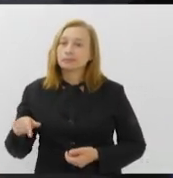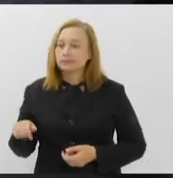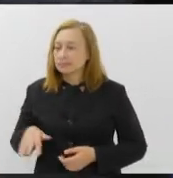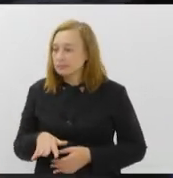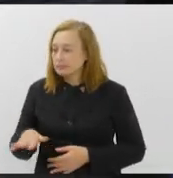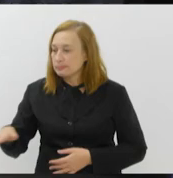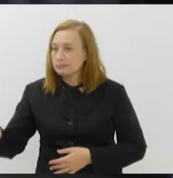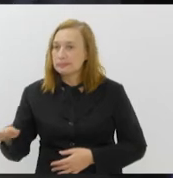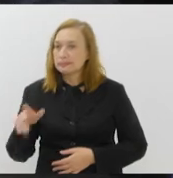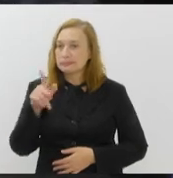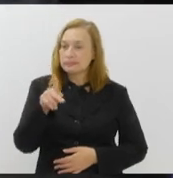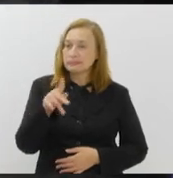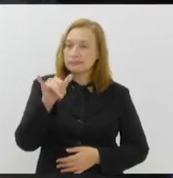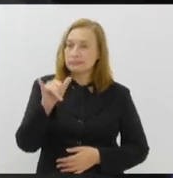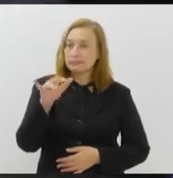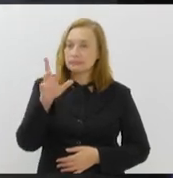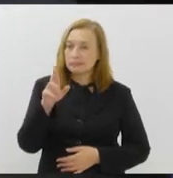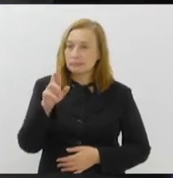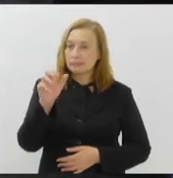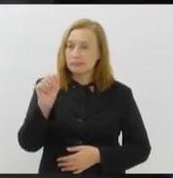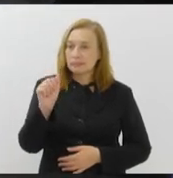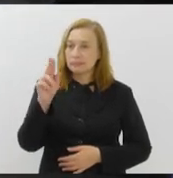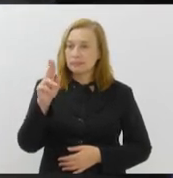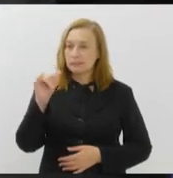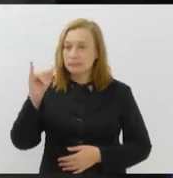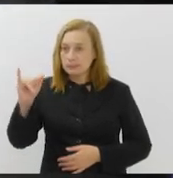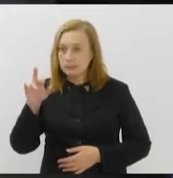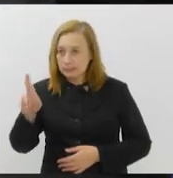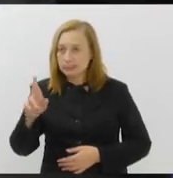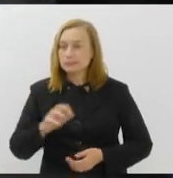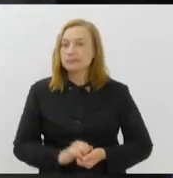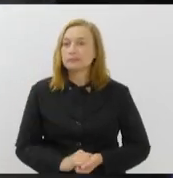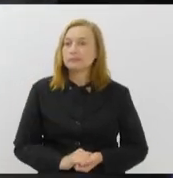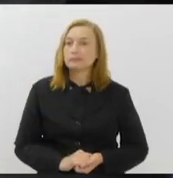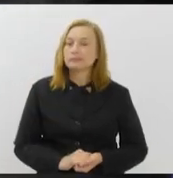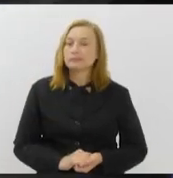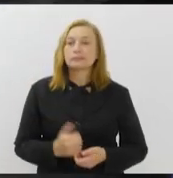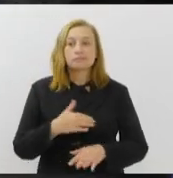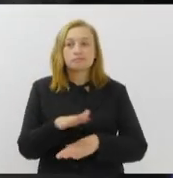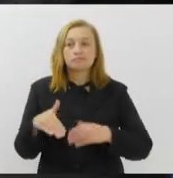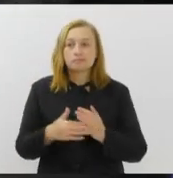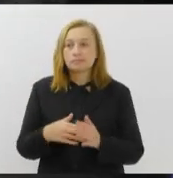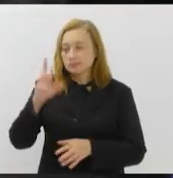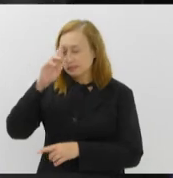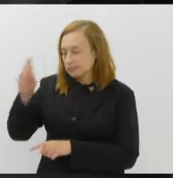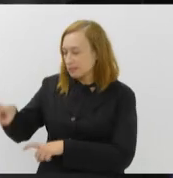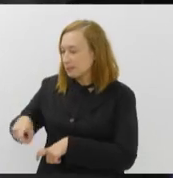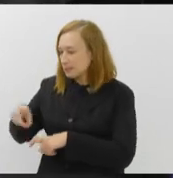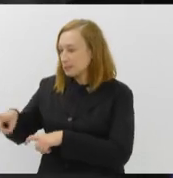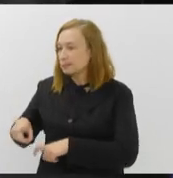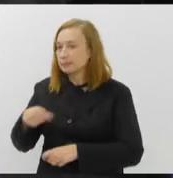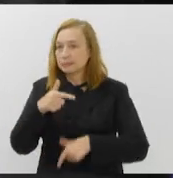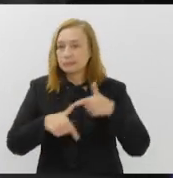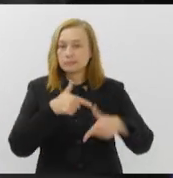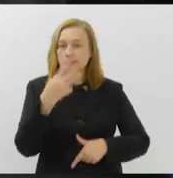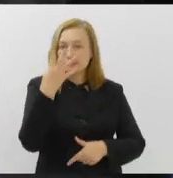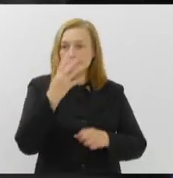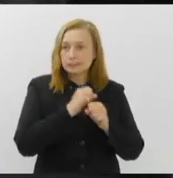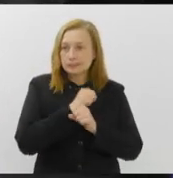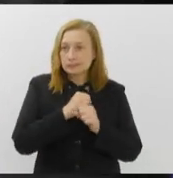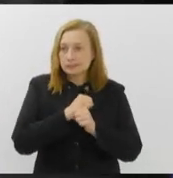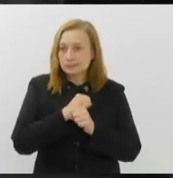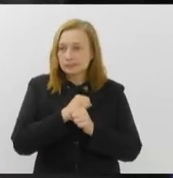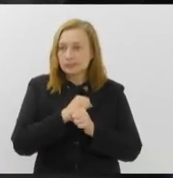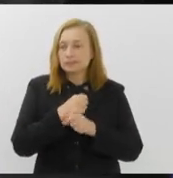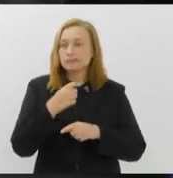Pirauí, foi à noite a reunião, né? Todos os agricultores e agricultoras estavam trabalhando, 4 horas eles conseguiram, né, ir